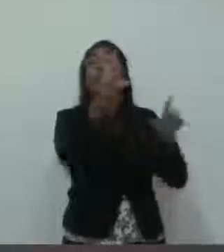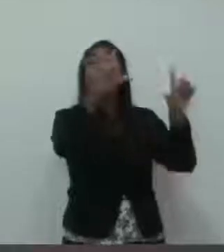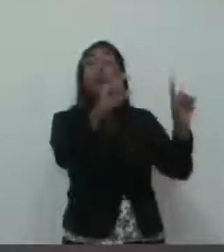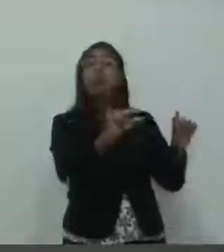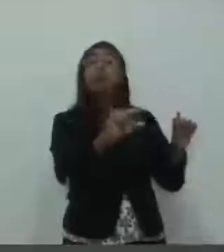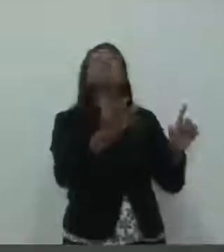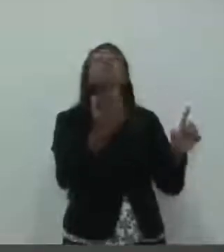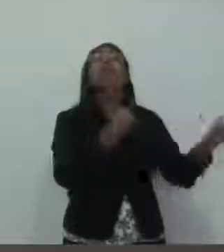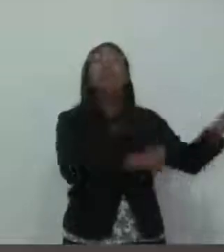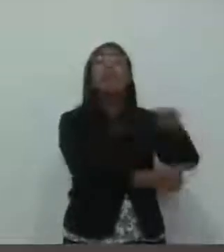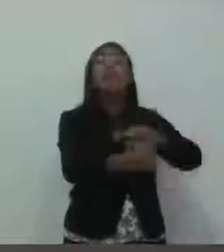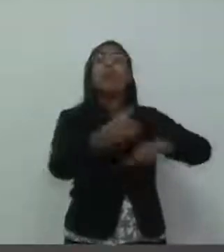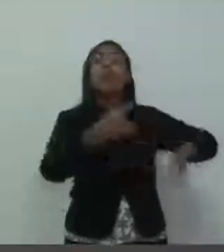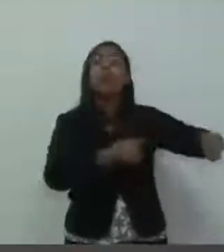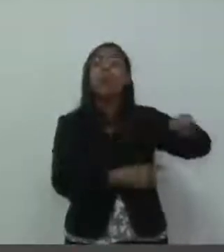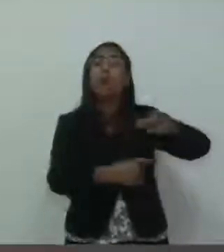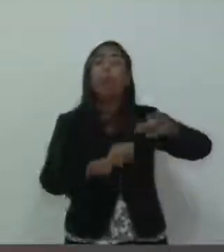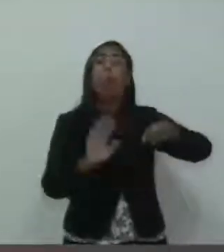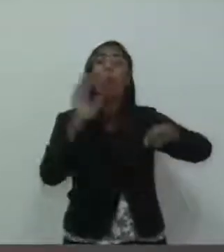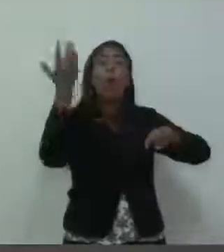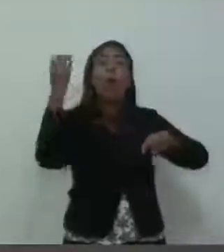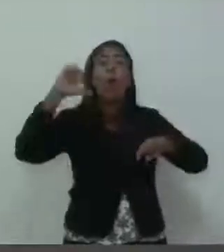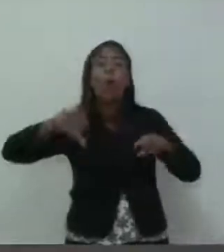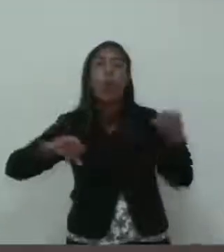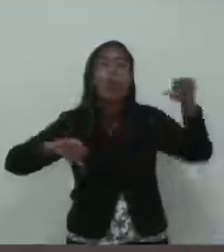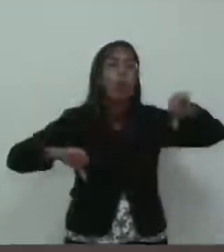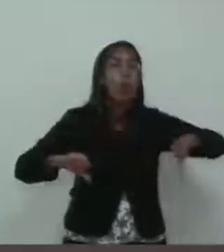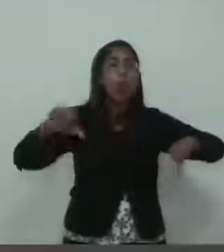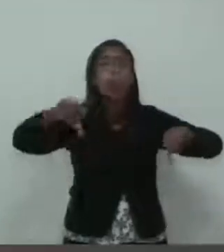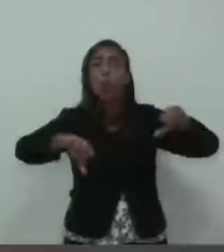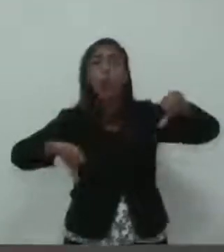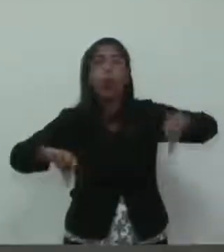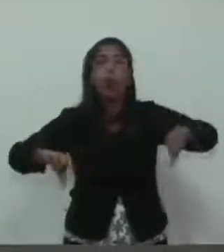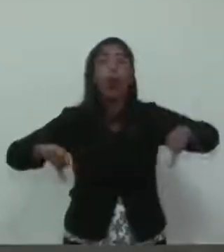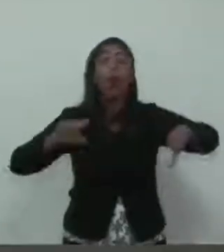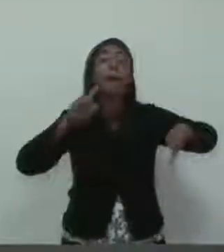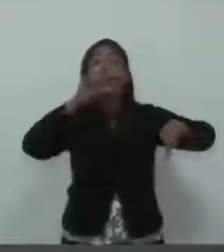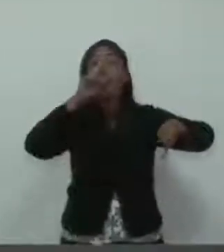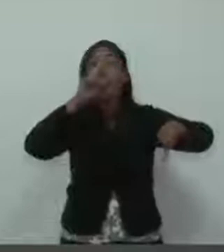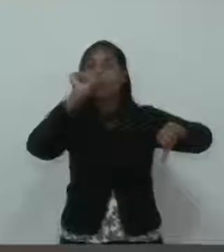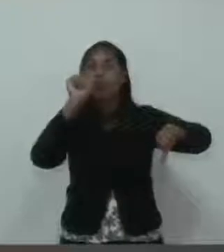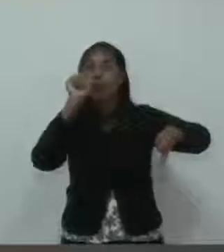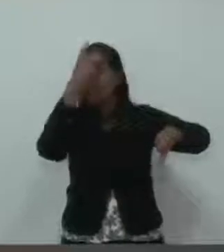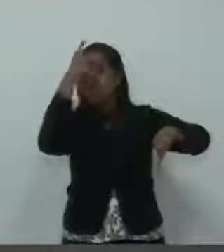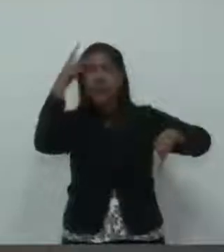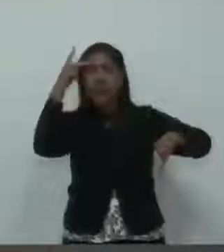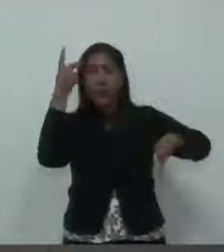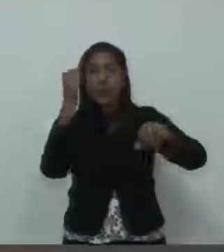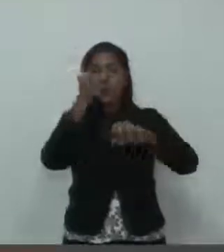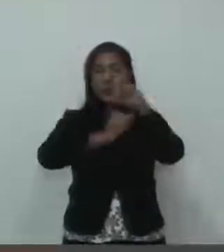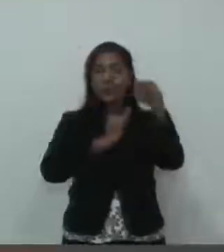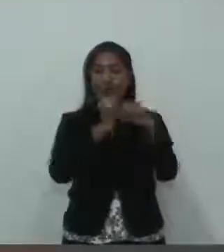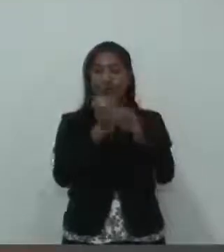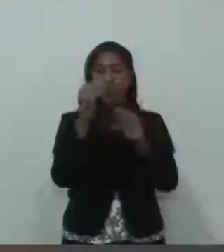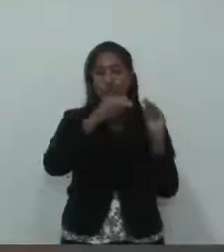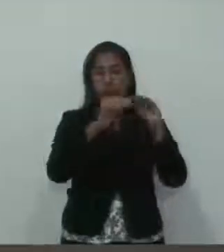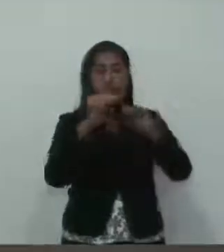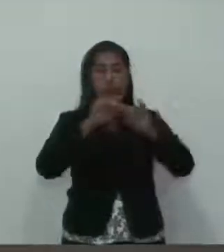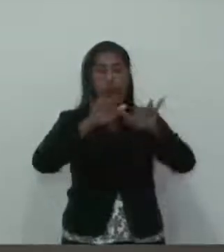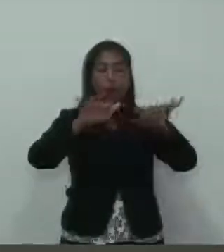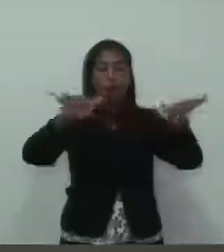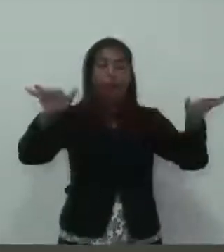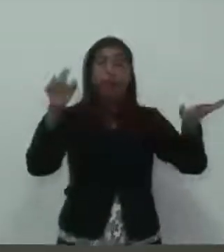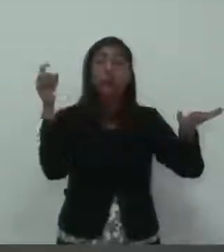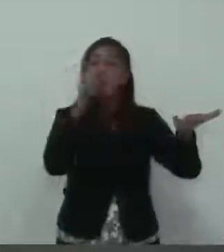vive um círculo vicioso. E junto disso tudo, a gente tem o perigo das notícias falsas. A própria OMS, ela disse que a